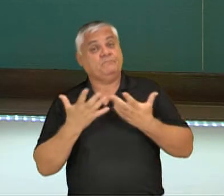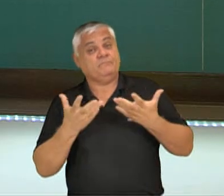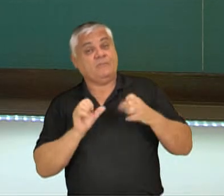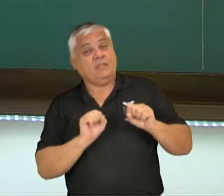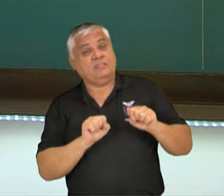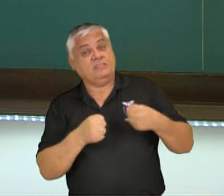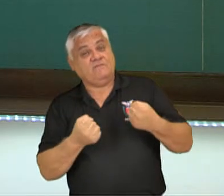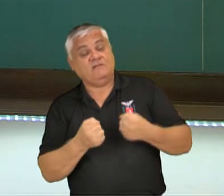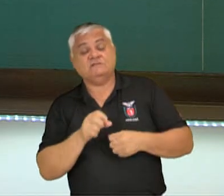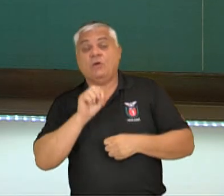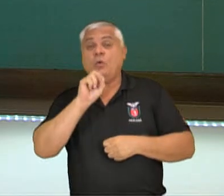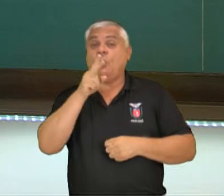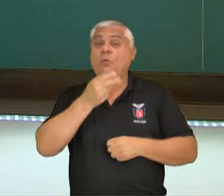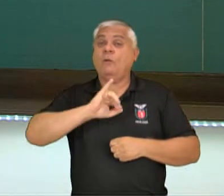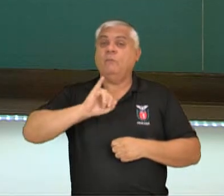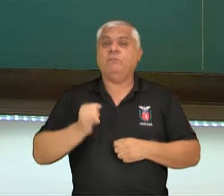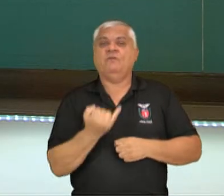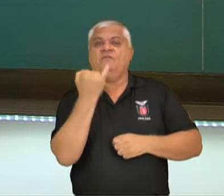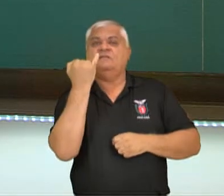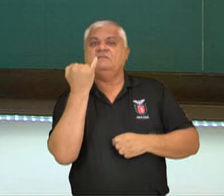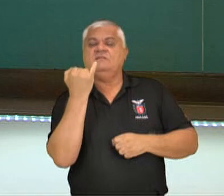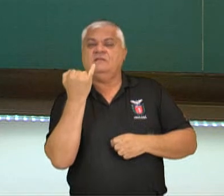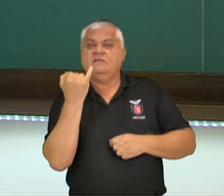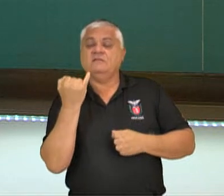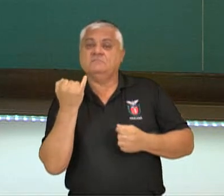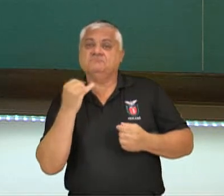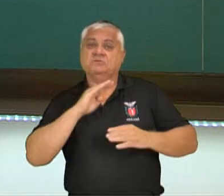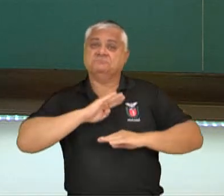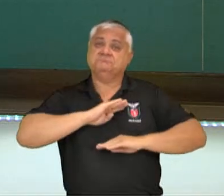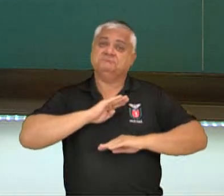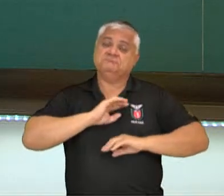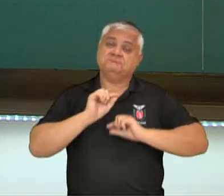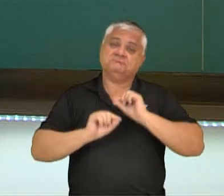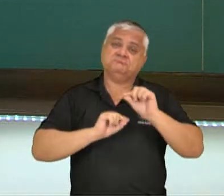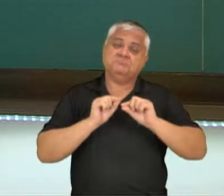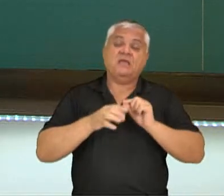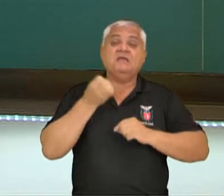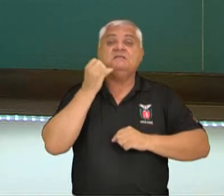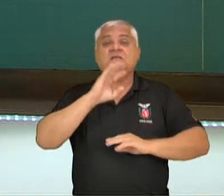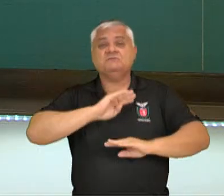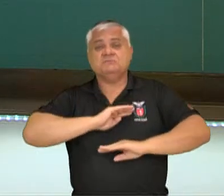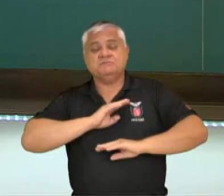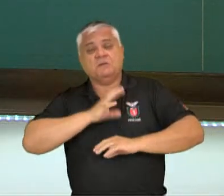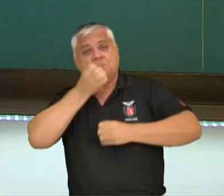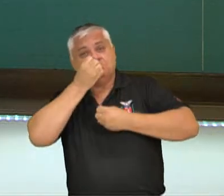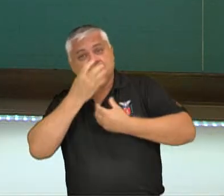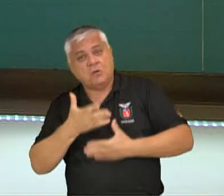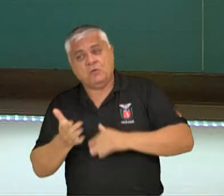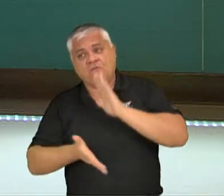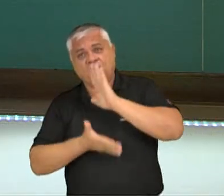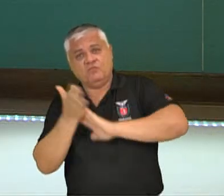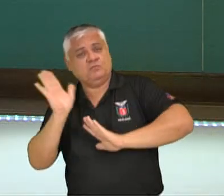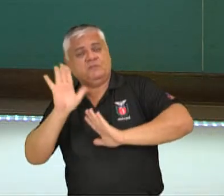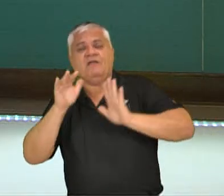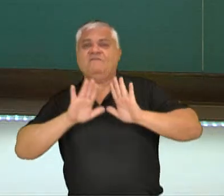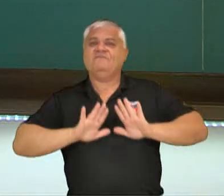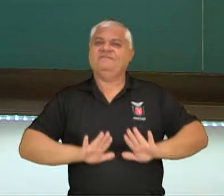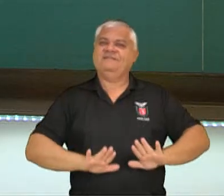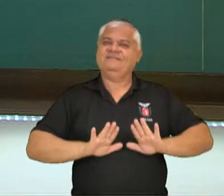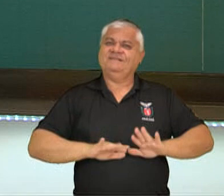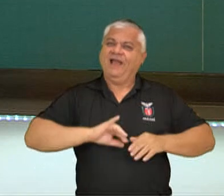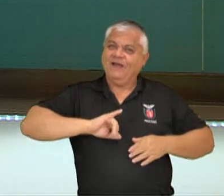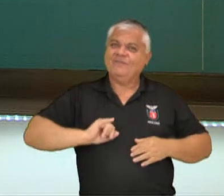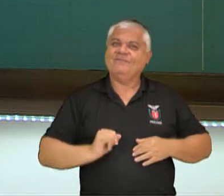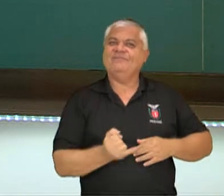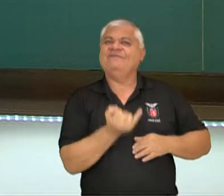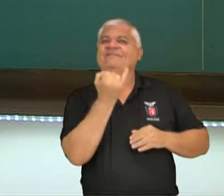para desfrutar da situação. Em algumas situações, né, quando a situação é boa, a gente não vai precisar fugir, a gente vai